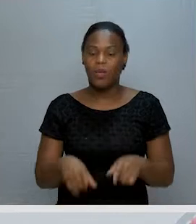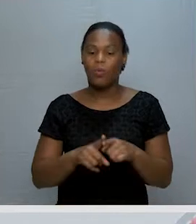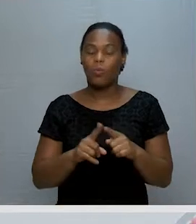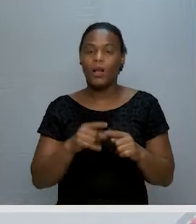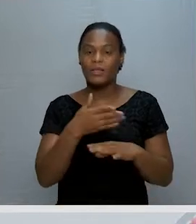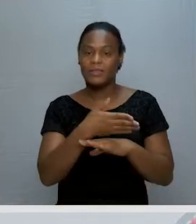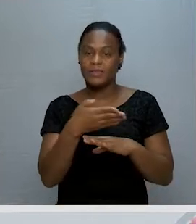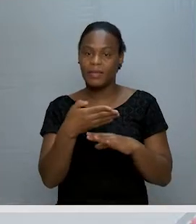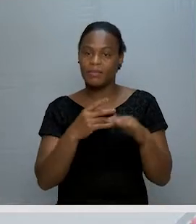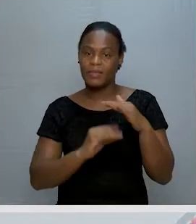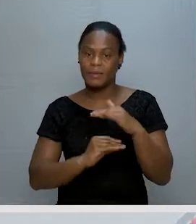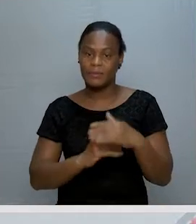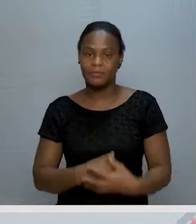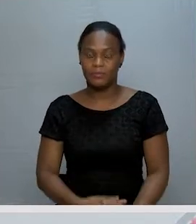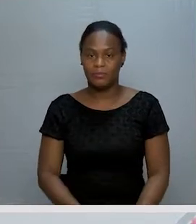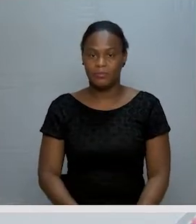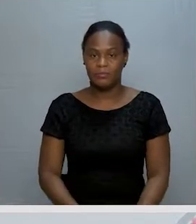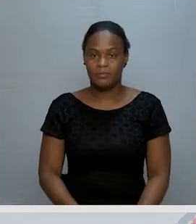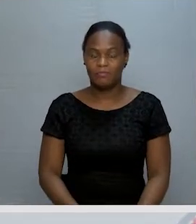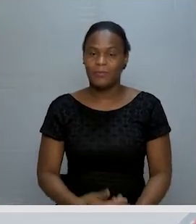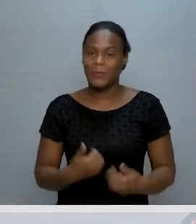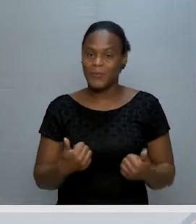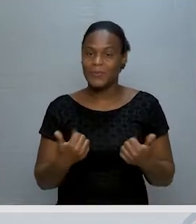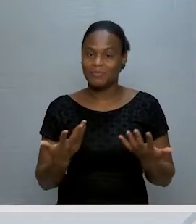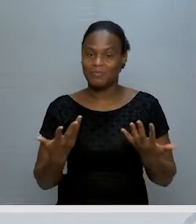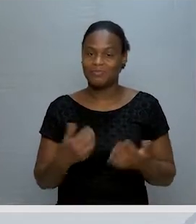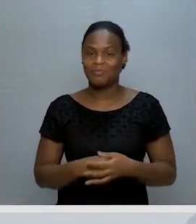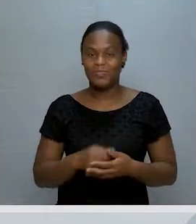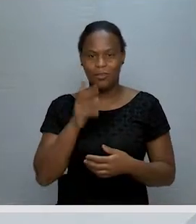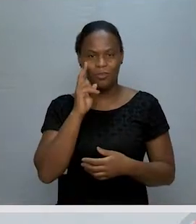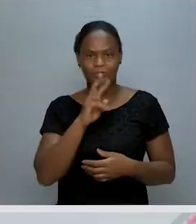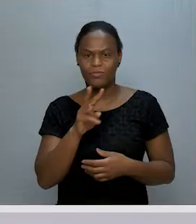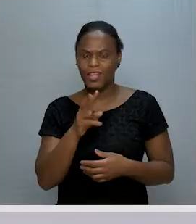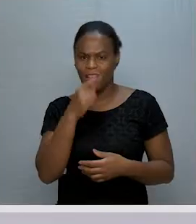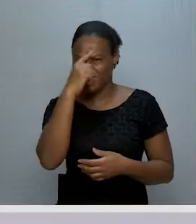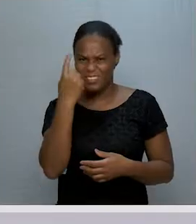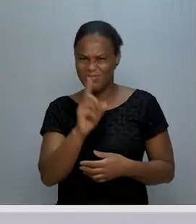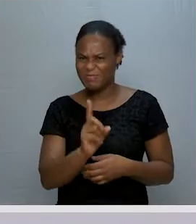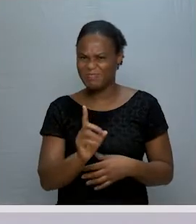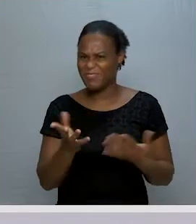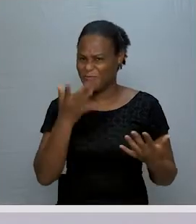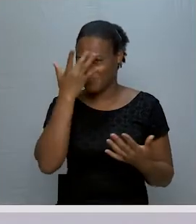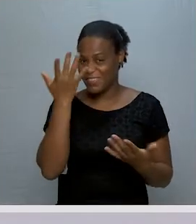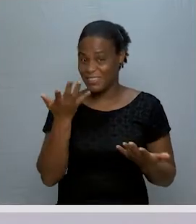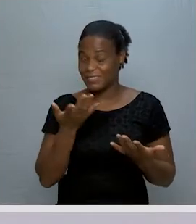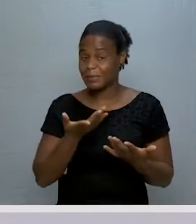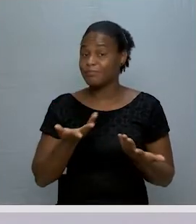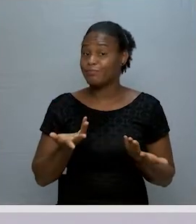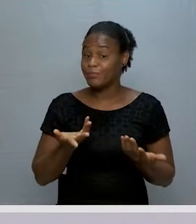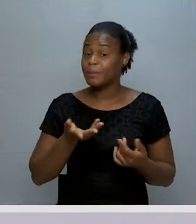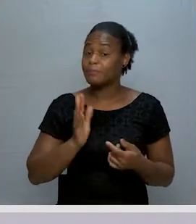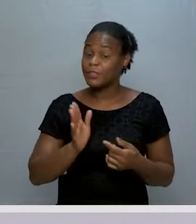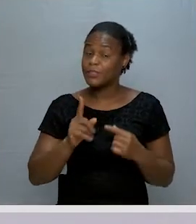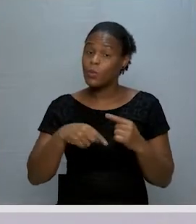que é igual a 17 décimas. Isso mesmo. Viram que não é difícil?